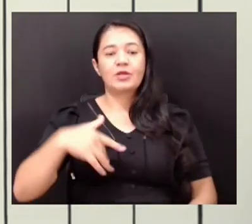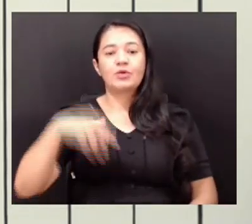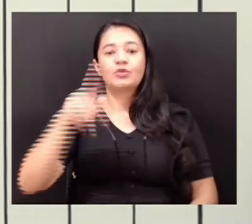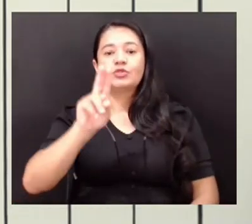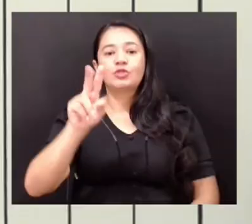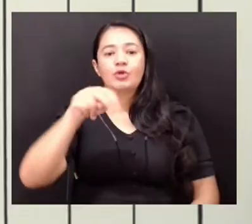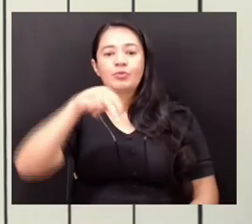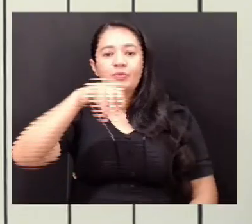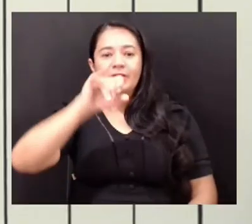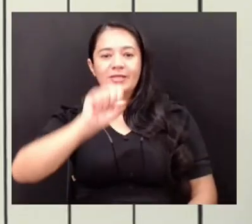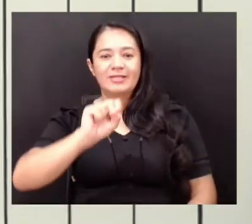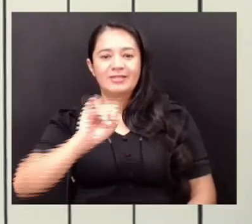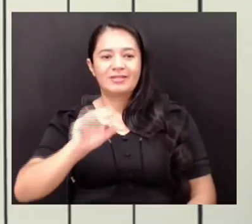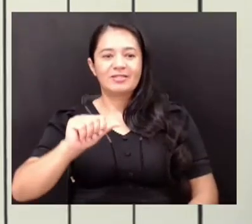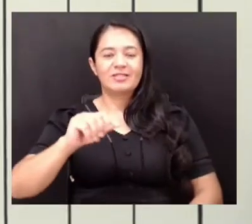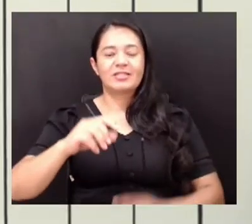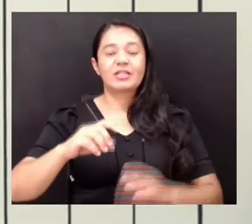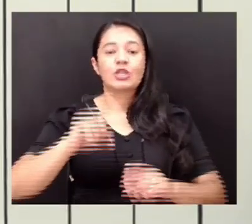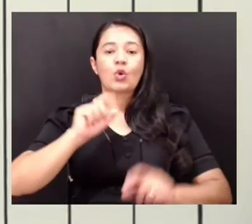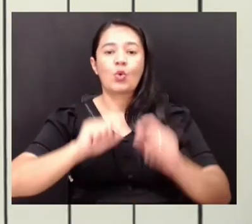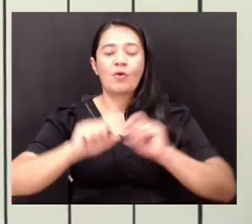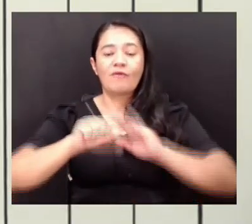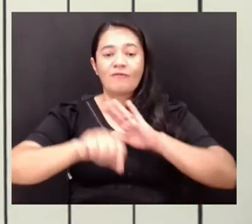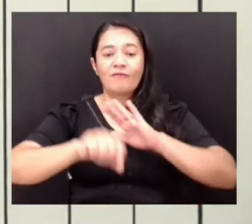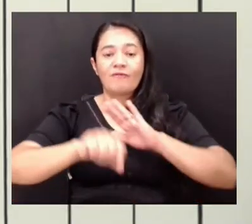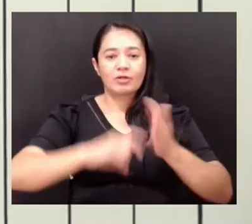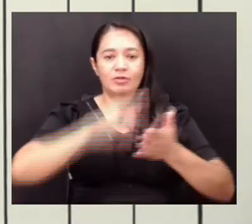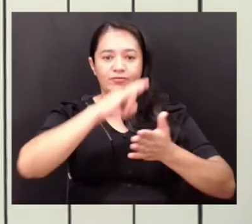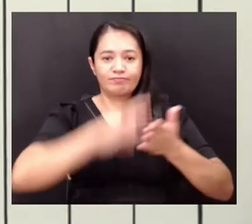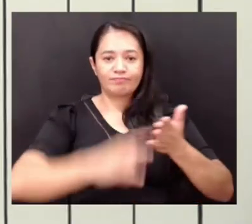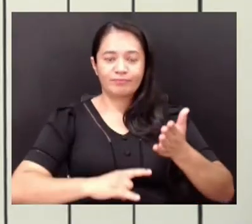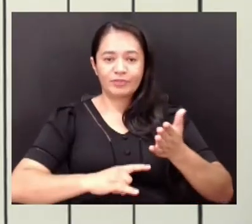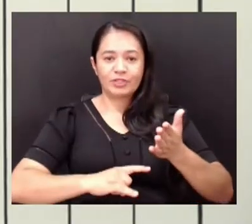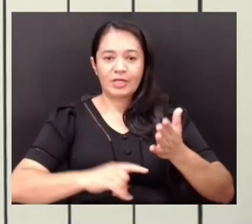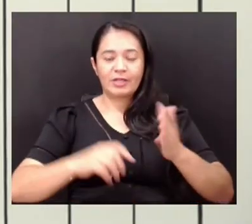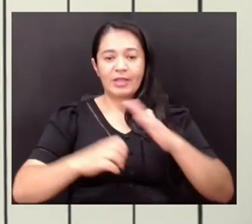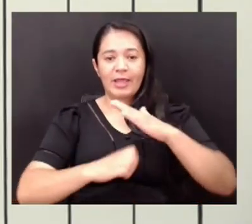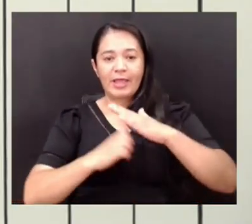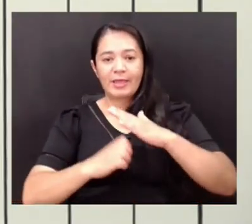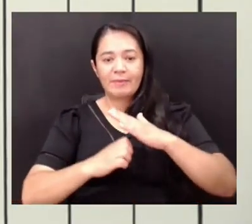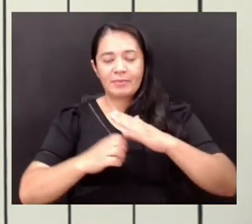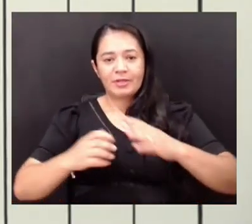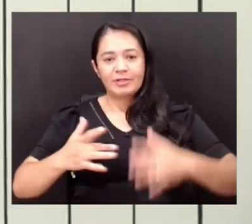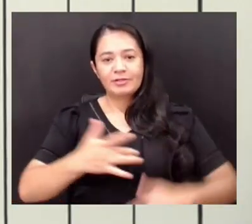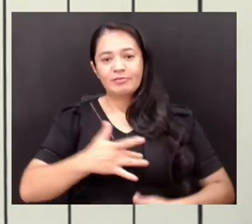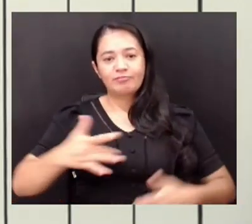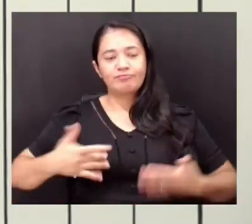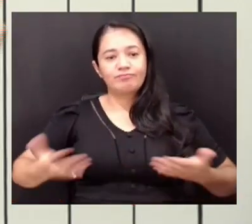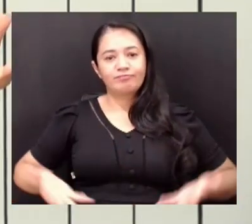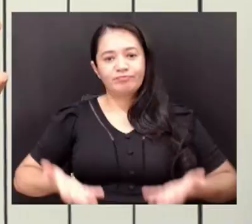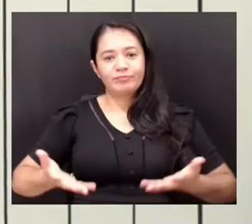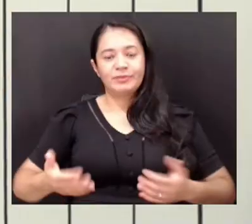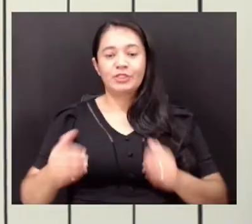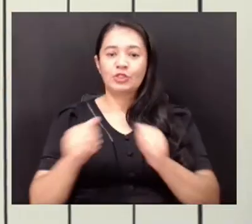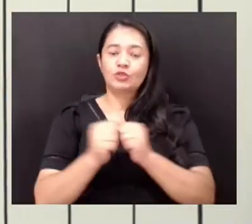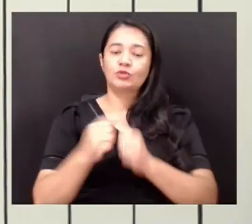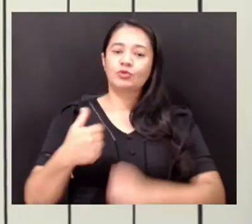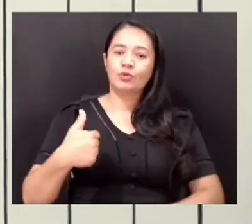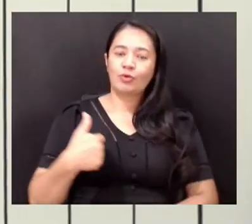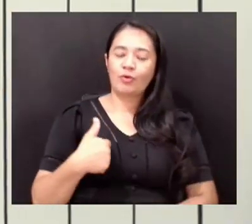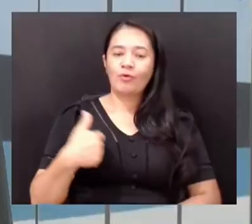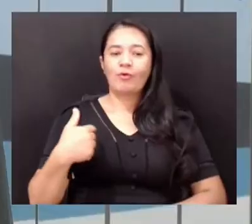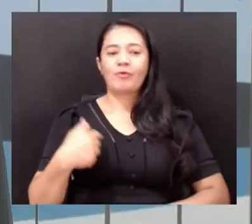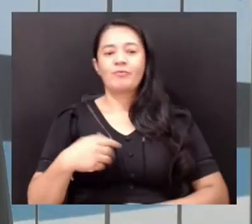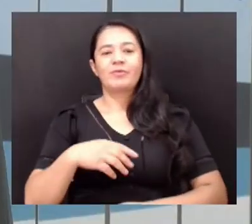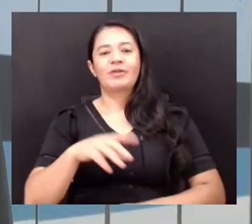o certificado Empresa Promotora da Saúde. Ao meu lado, doutora Patrícia Pousa, doutora em Saúde